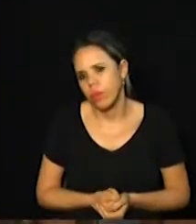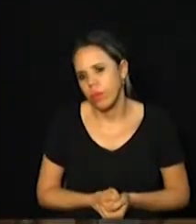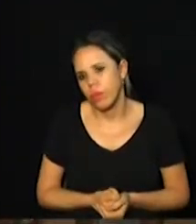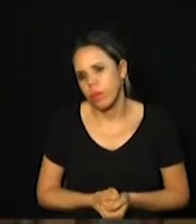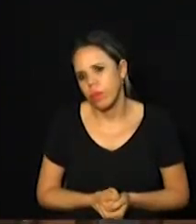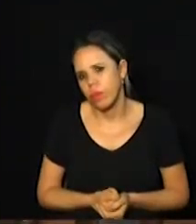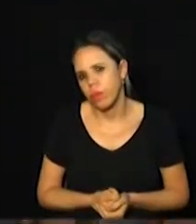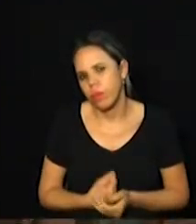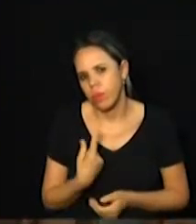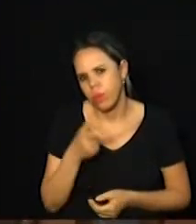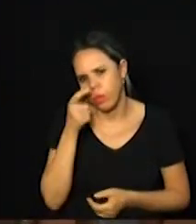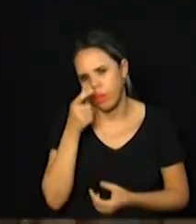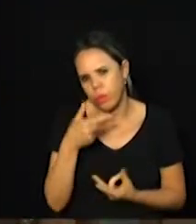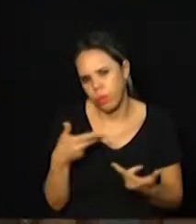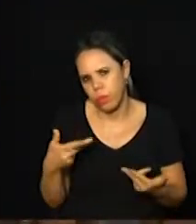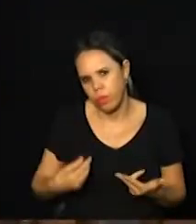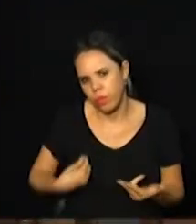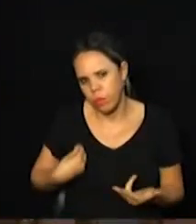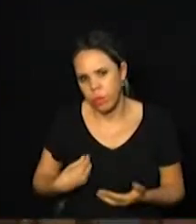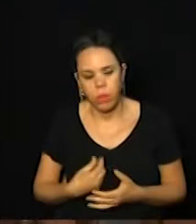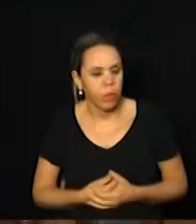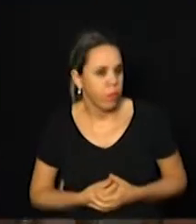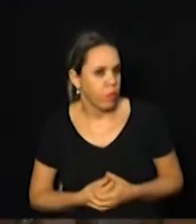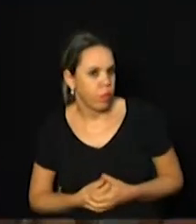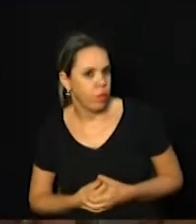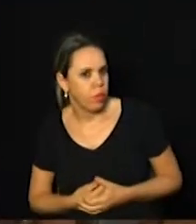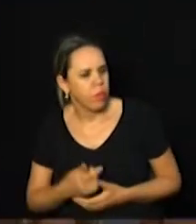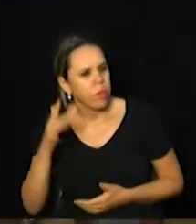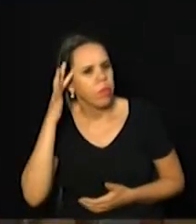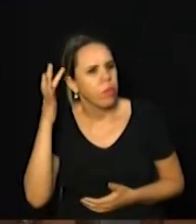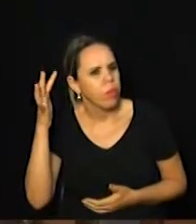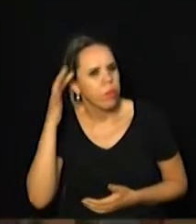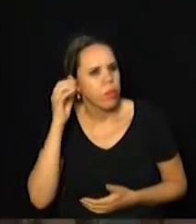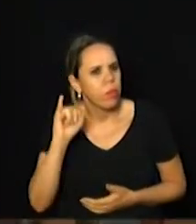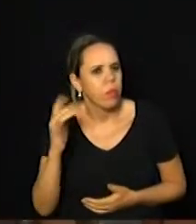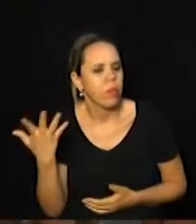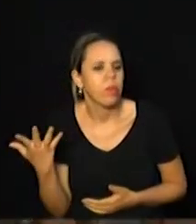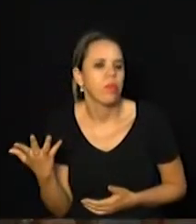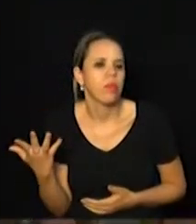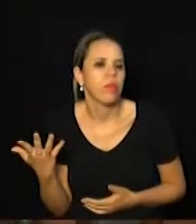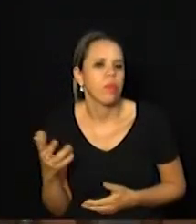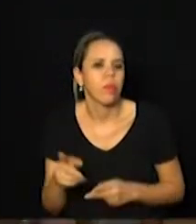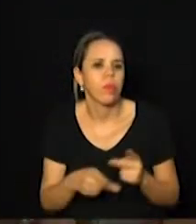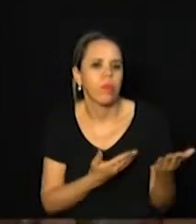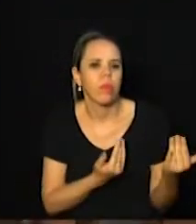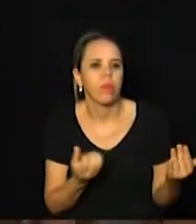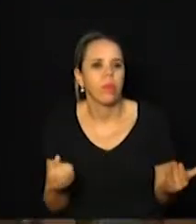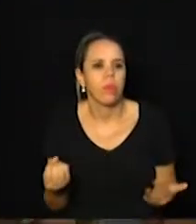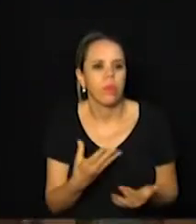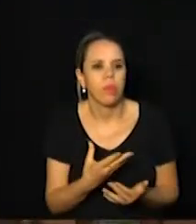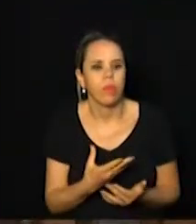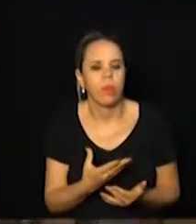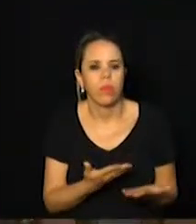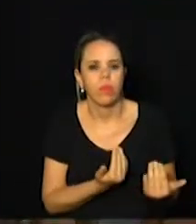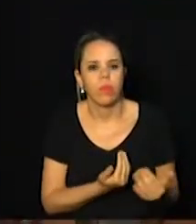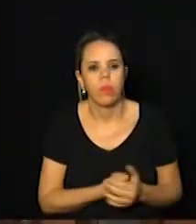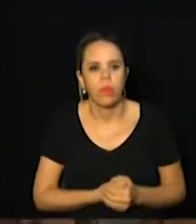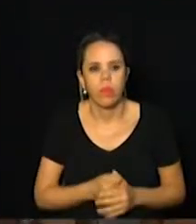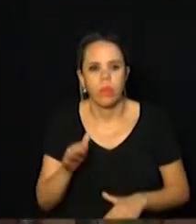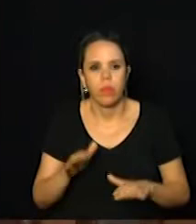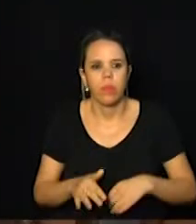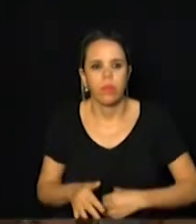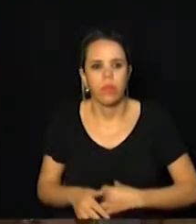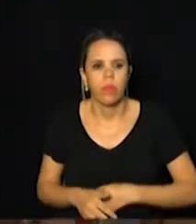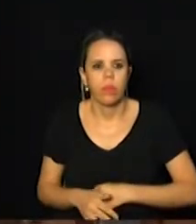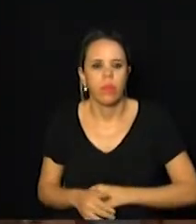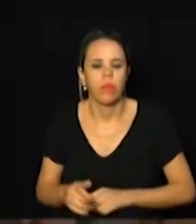a gente vê muita coisa na vida né e eu fiquei imaginando se sai uma rapaziada nova um jovens que as vezes